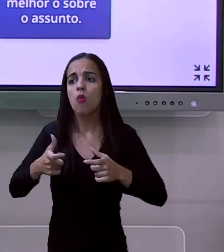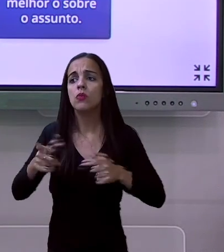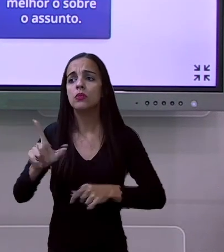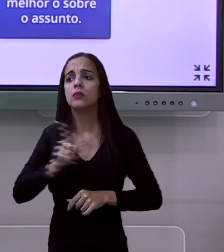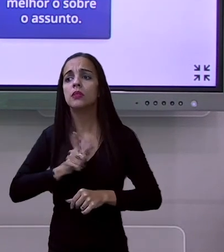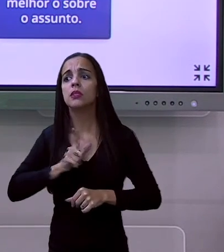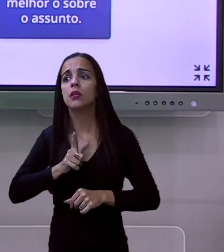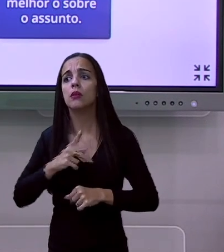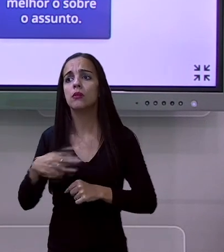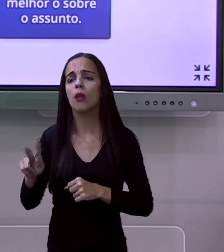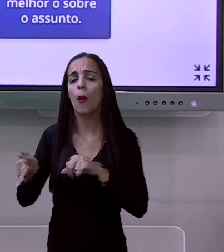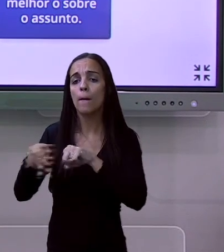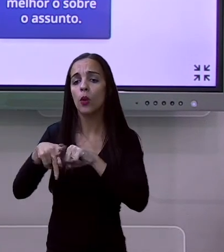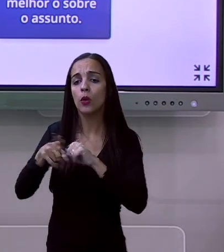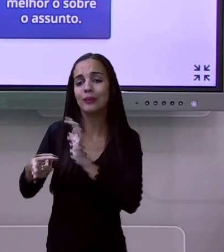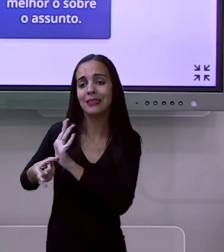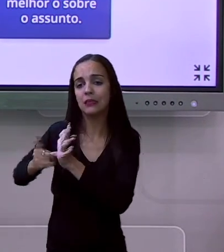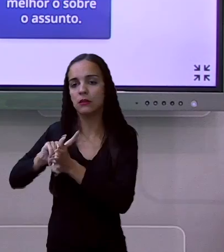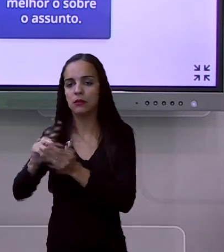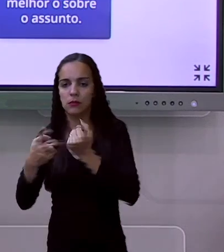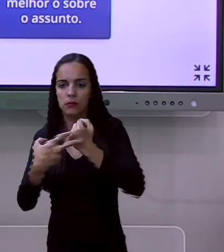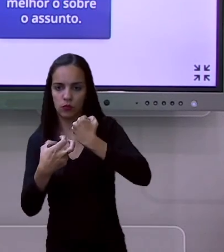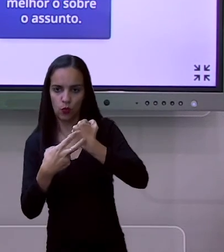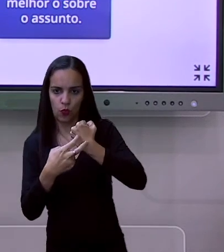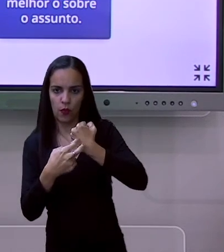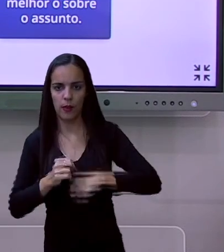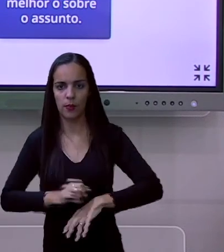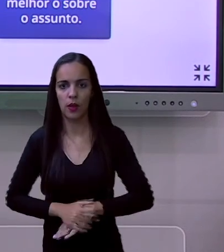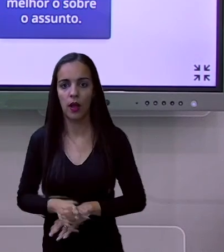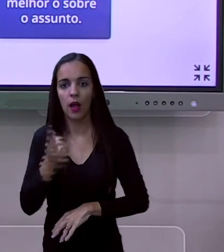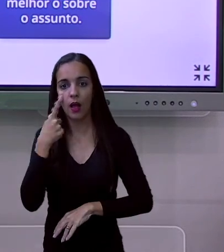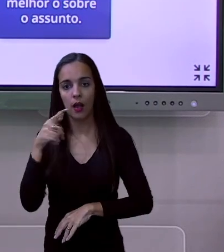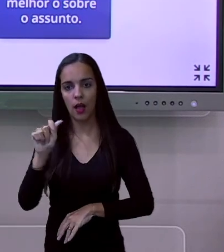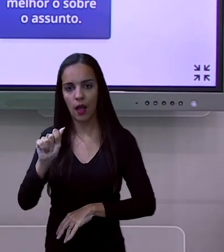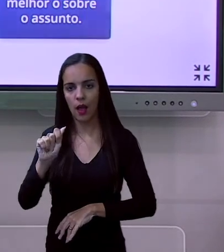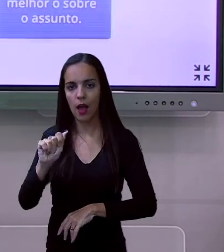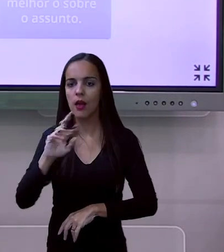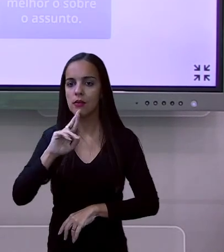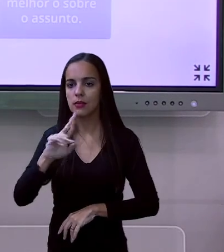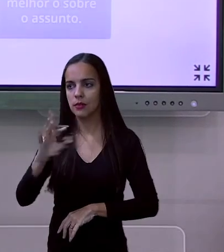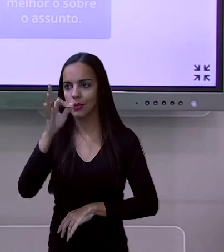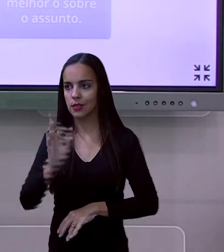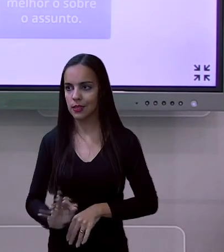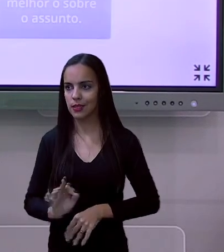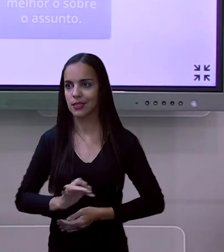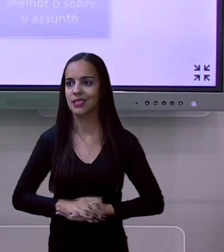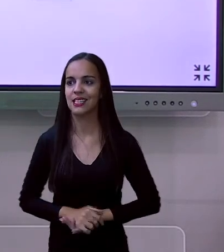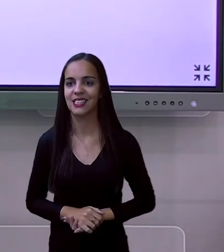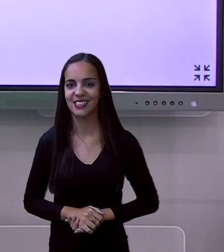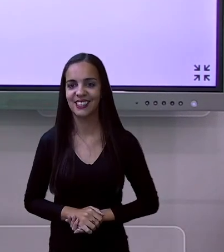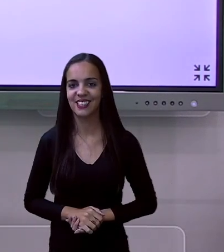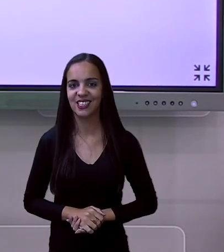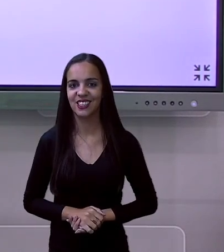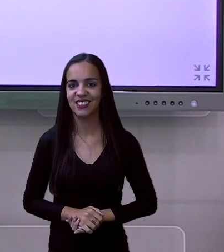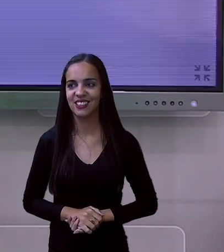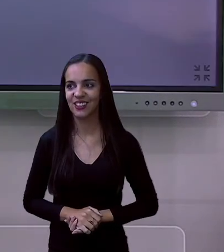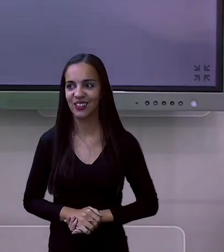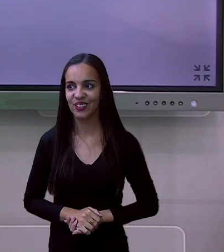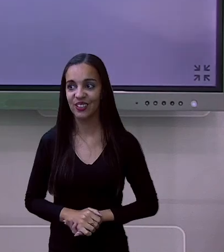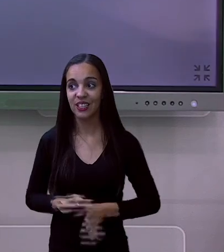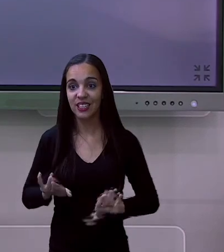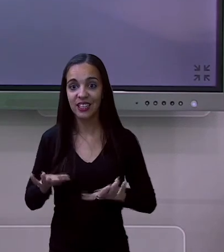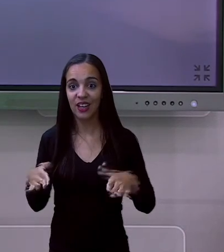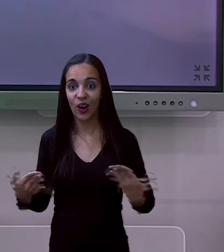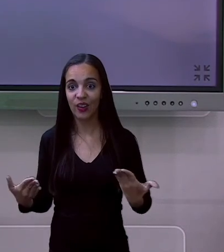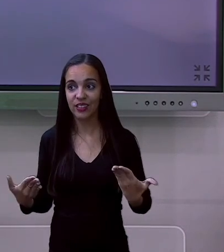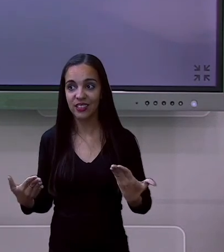tem o pronome antes do verbo, gente? Na letra A, o me aqui antes do colocaram.